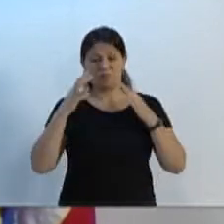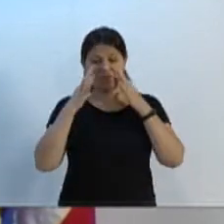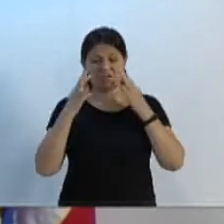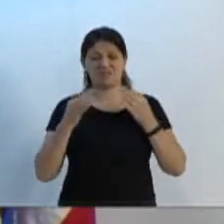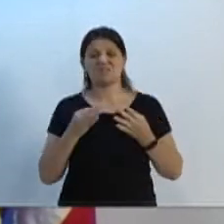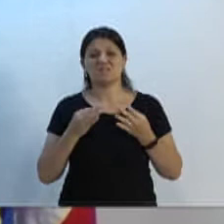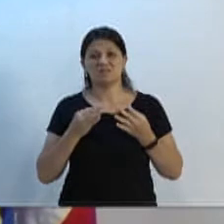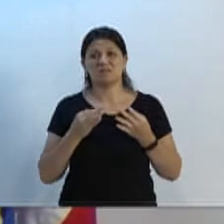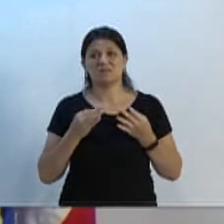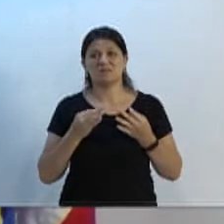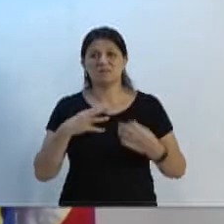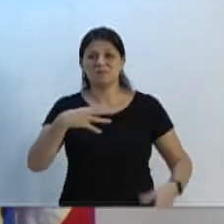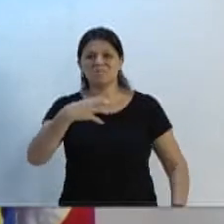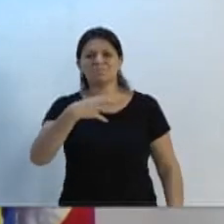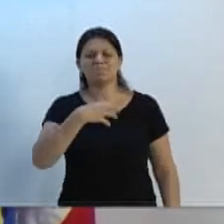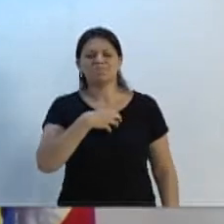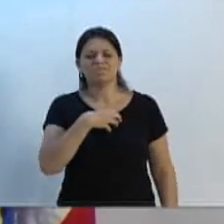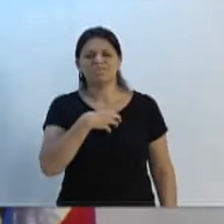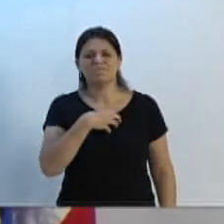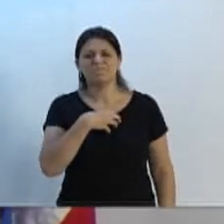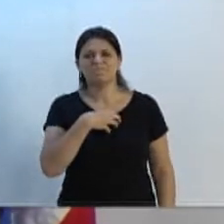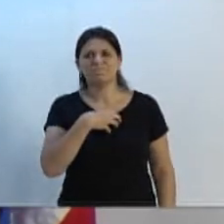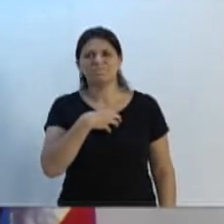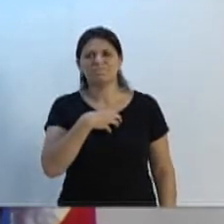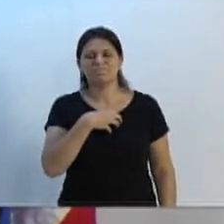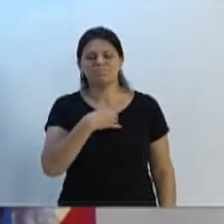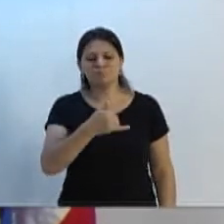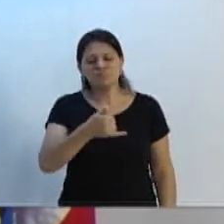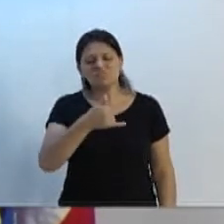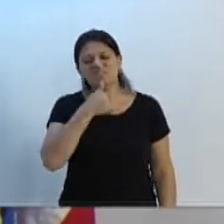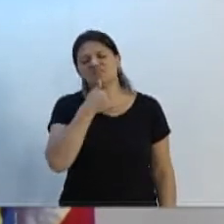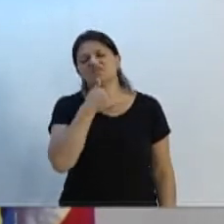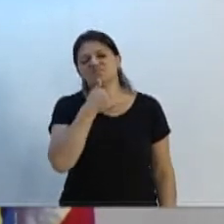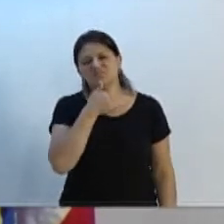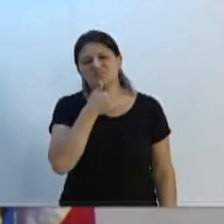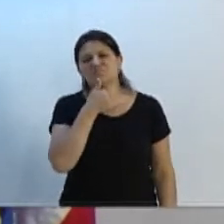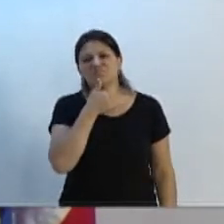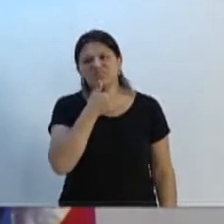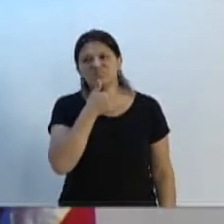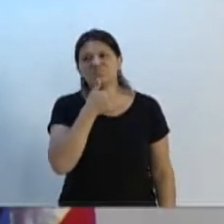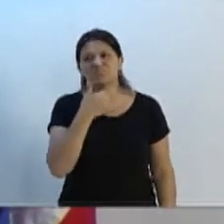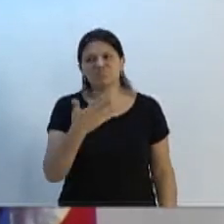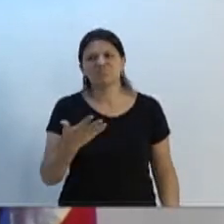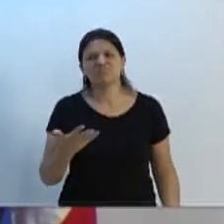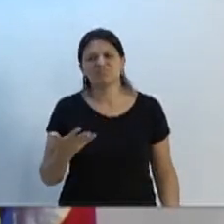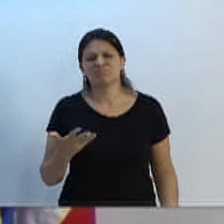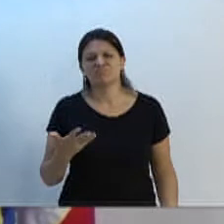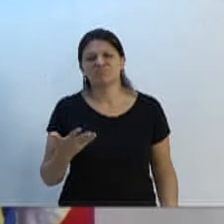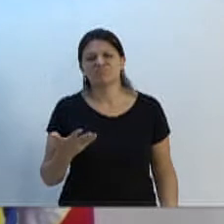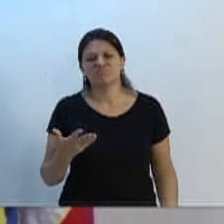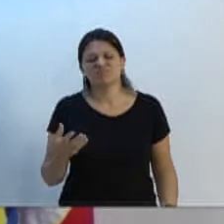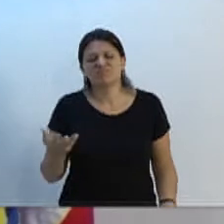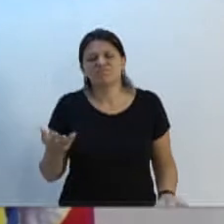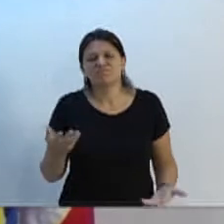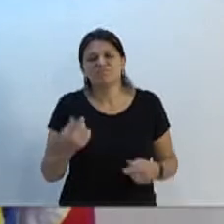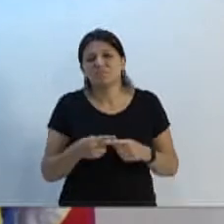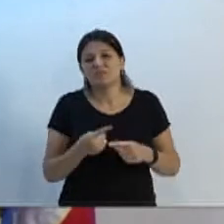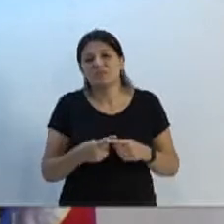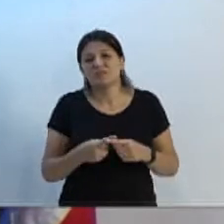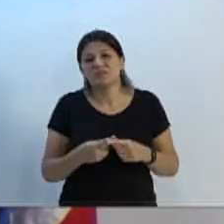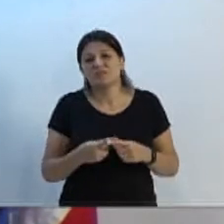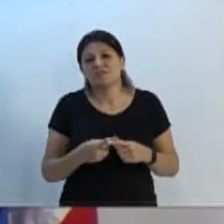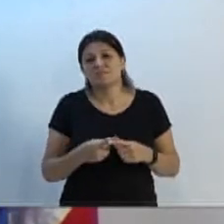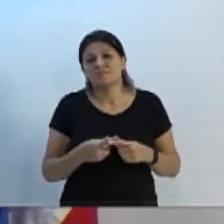a atenção e me deixou muito entristecido essa nova realidade que segundo